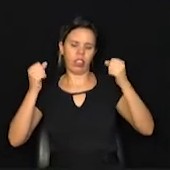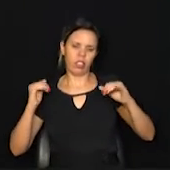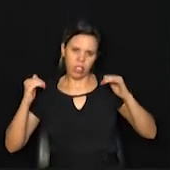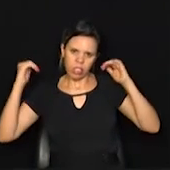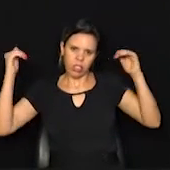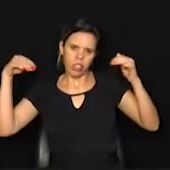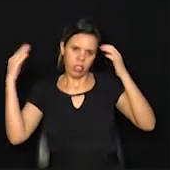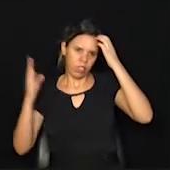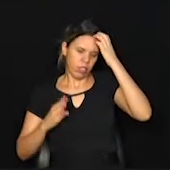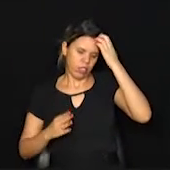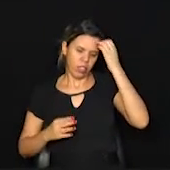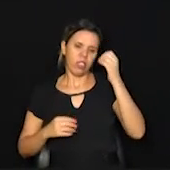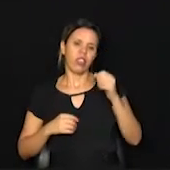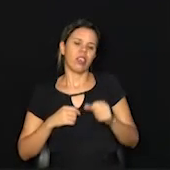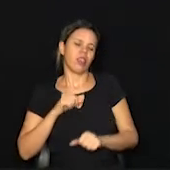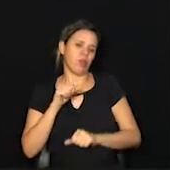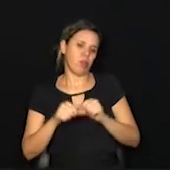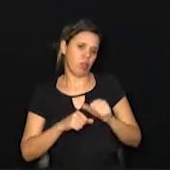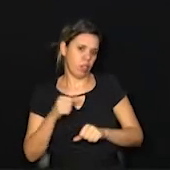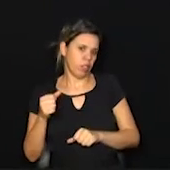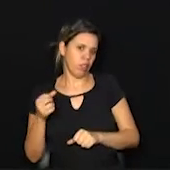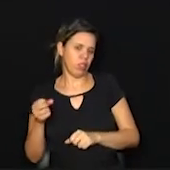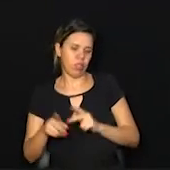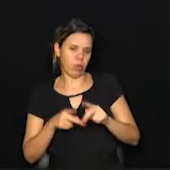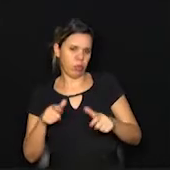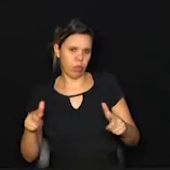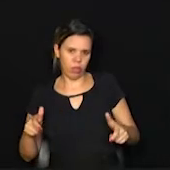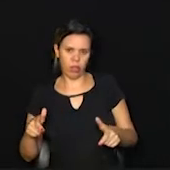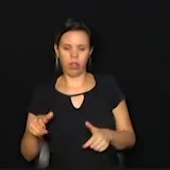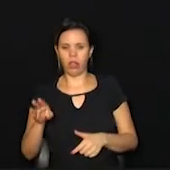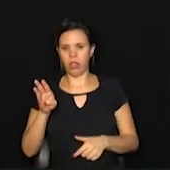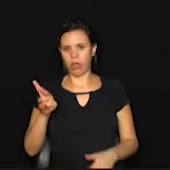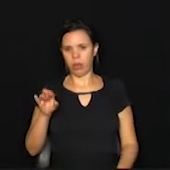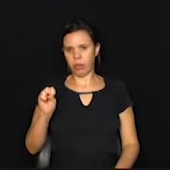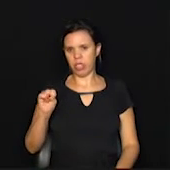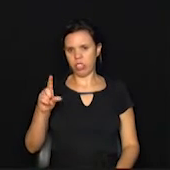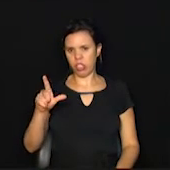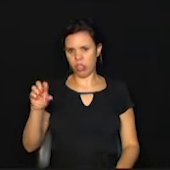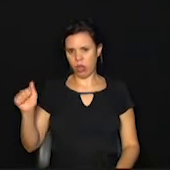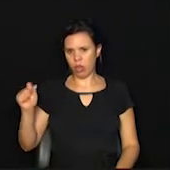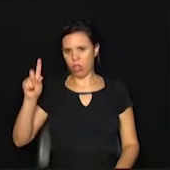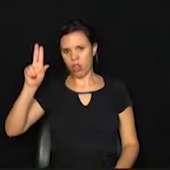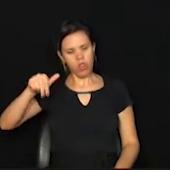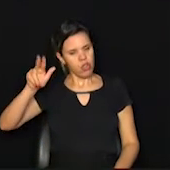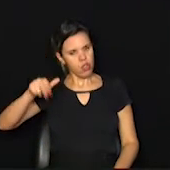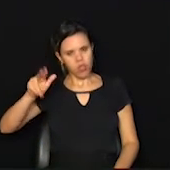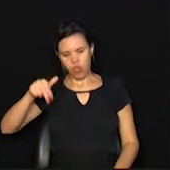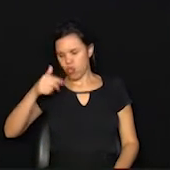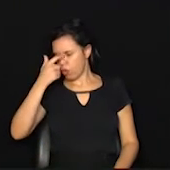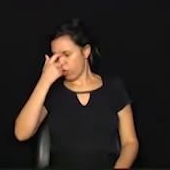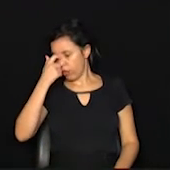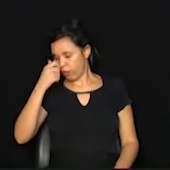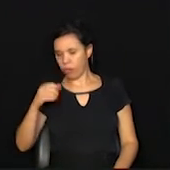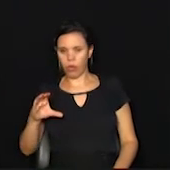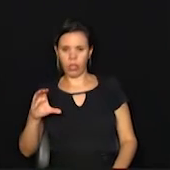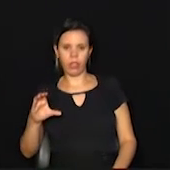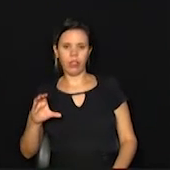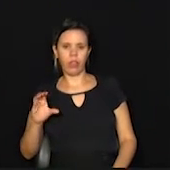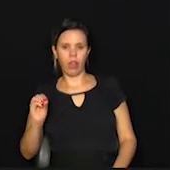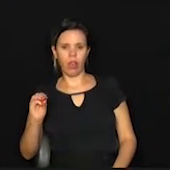defende reformas populares e nora comunista o Brizola nunca foi comunista nem aquela época